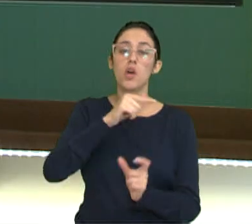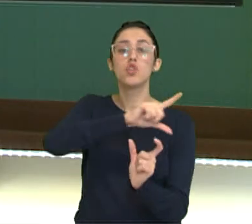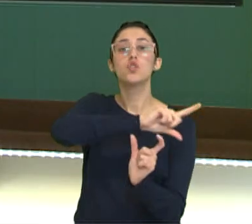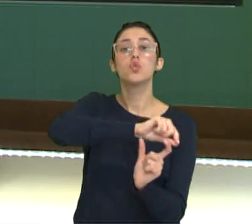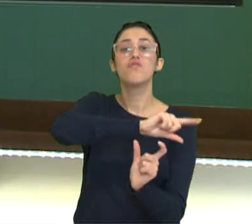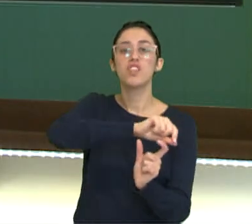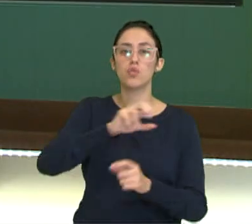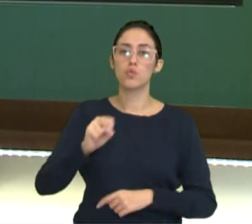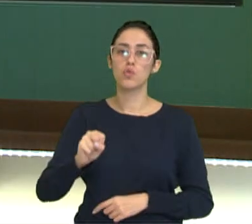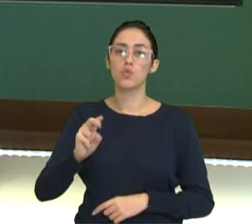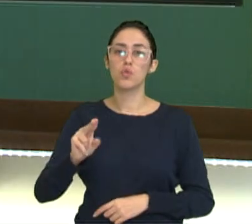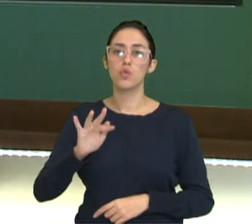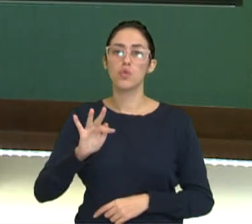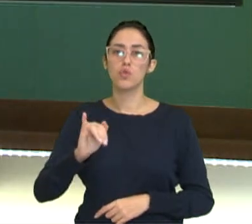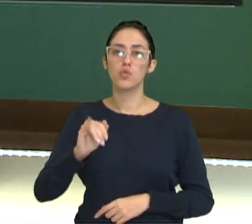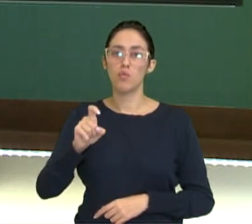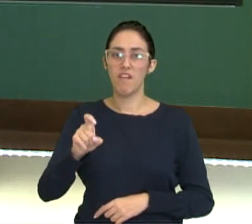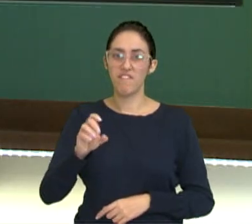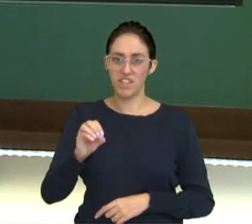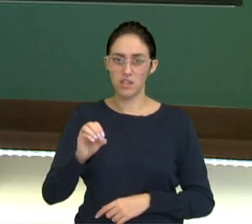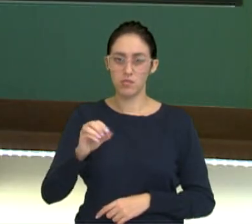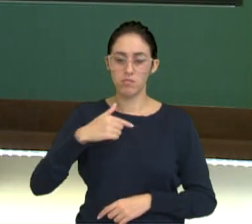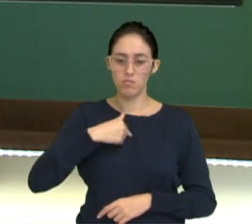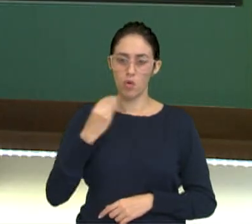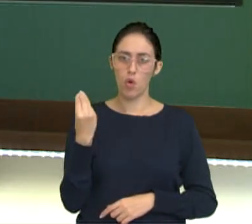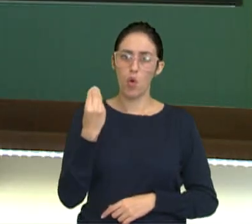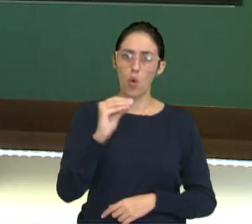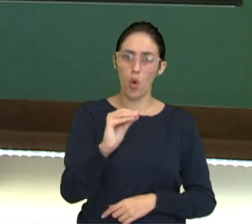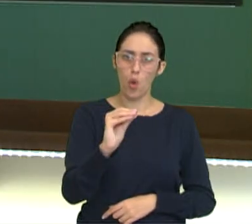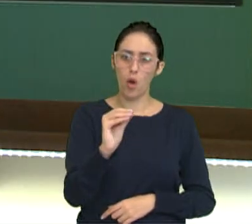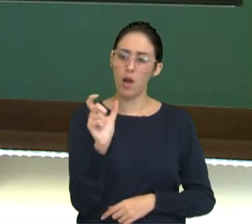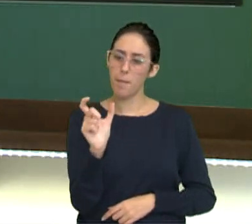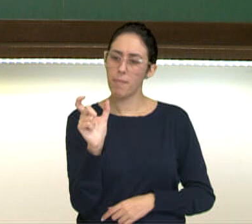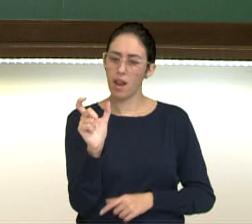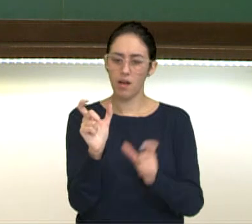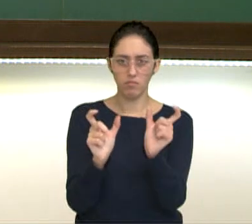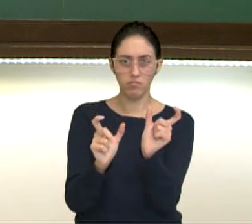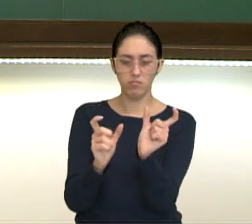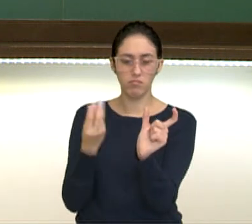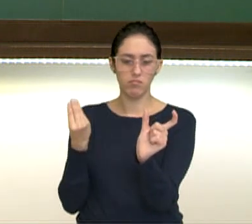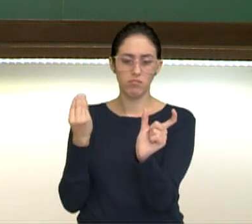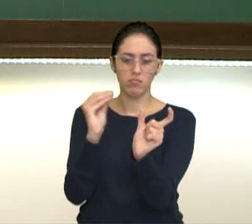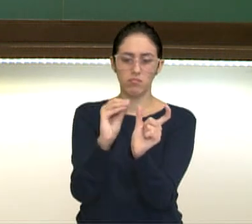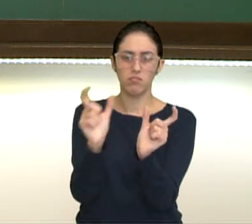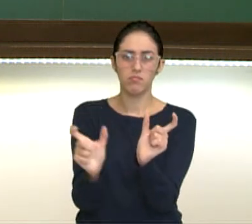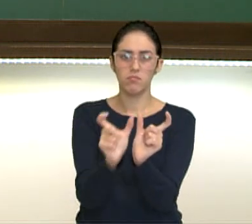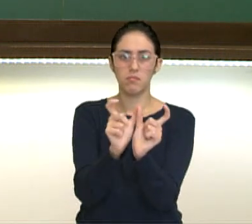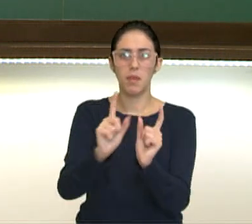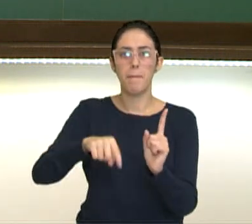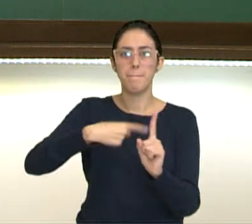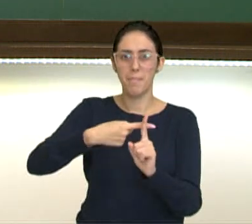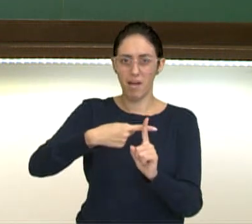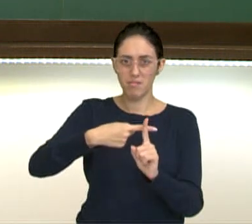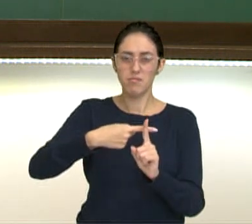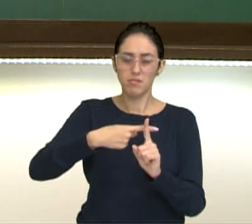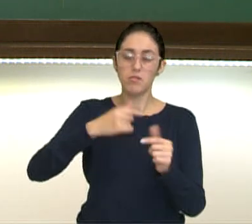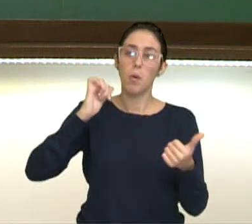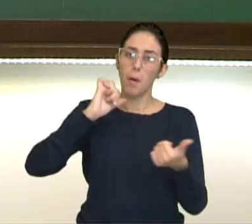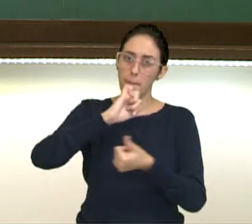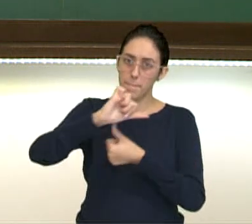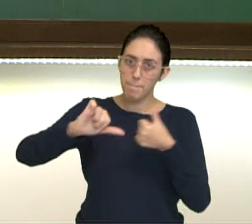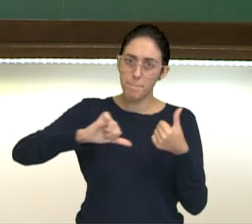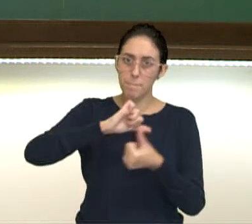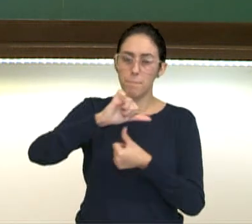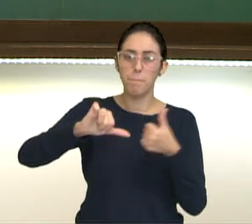tá? Um sufixo. É quando você coloca uma partícula lá no final da palavra, tá ok? E daí você acaba mudando também não só a